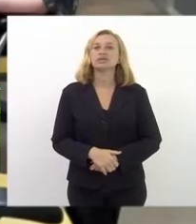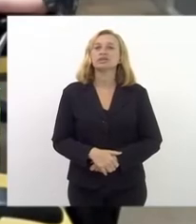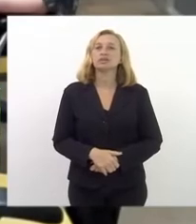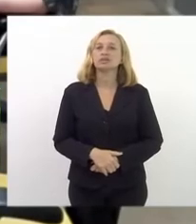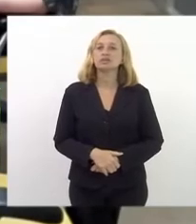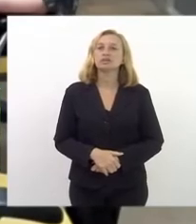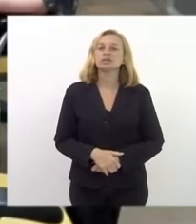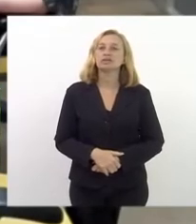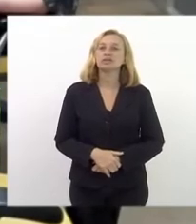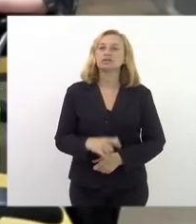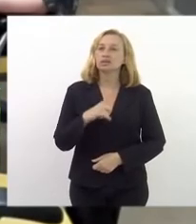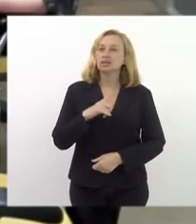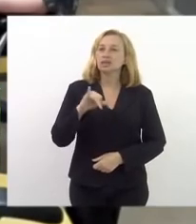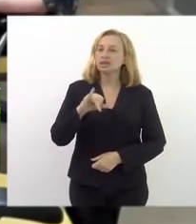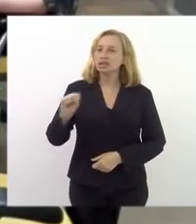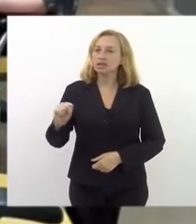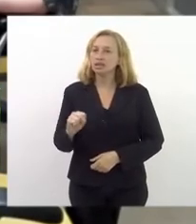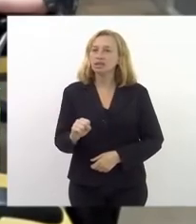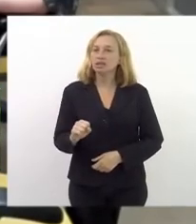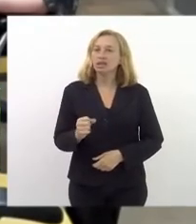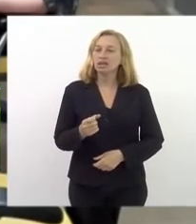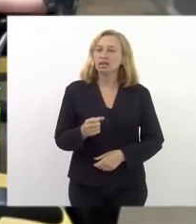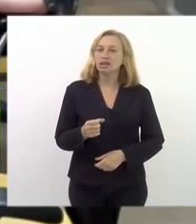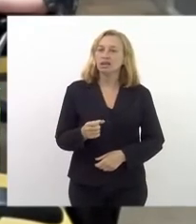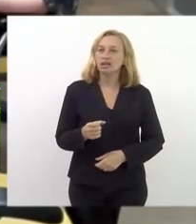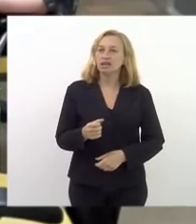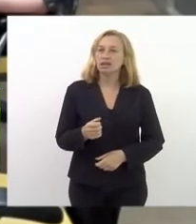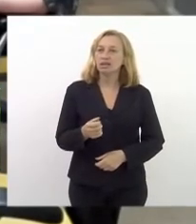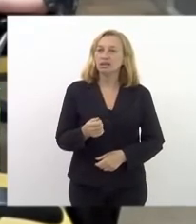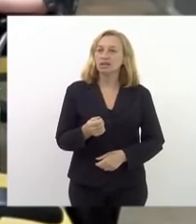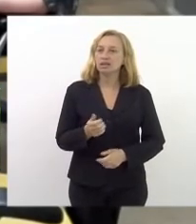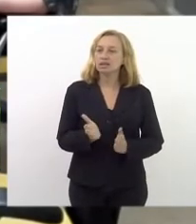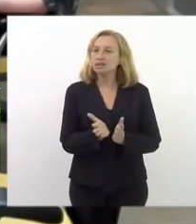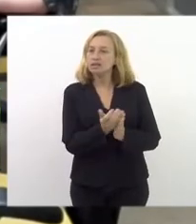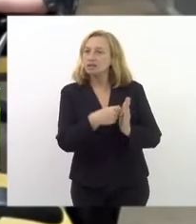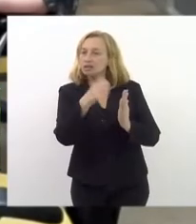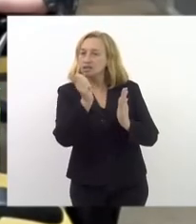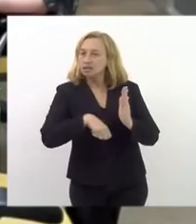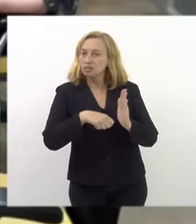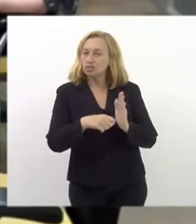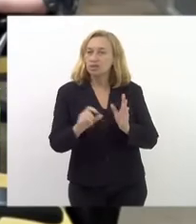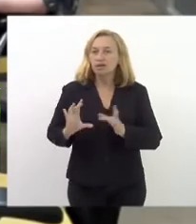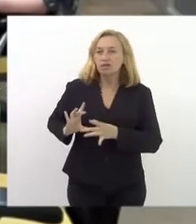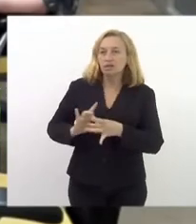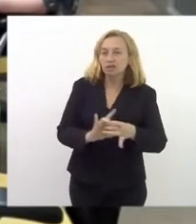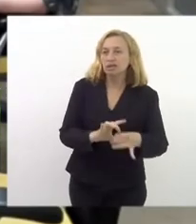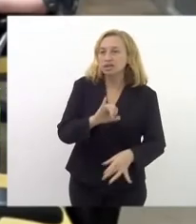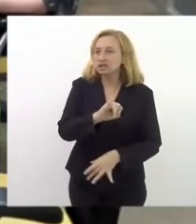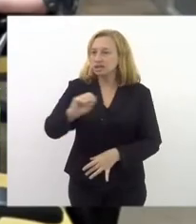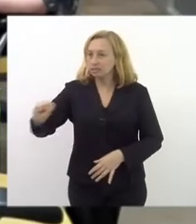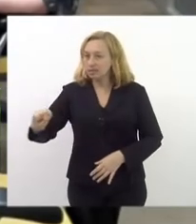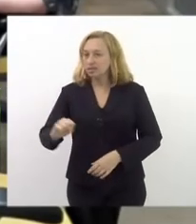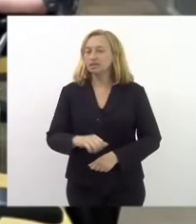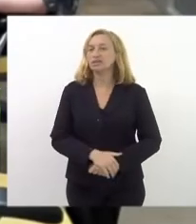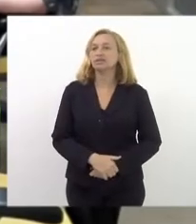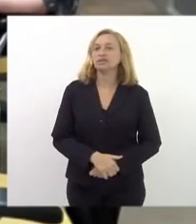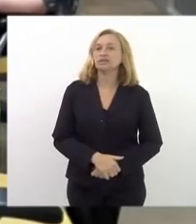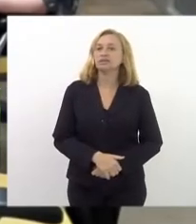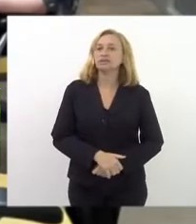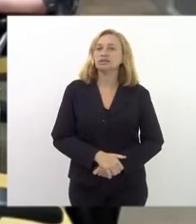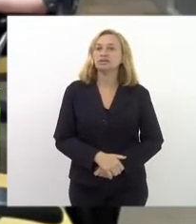em ICMS, a receita tributária de uma maneira geral, ela está vinculada basicamente ao ICMS.